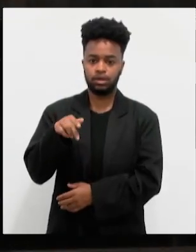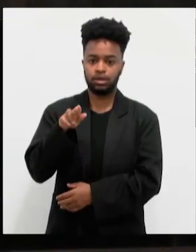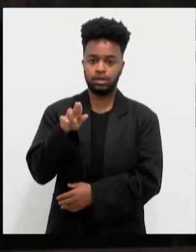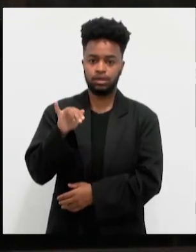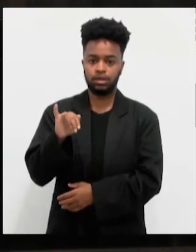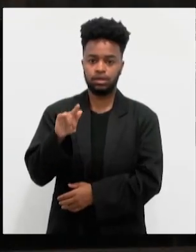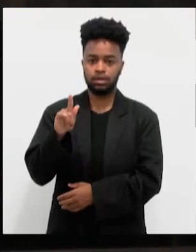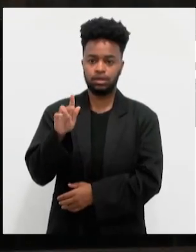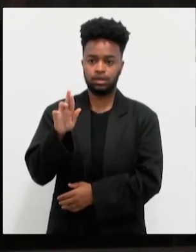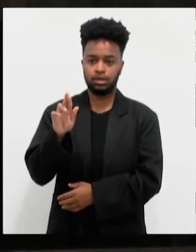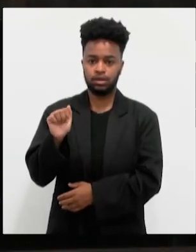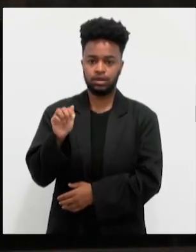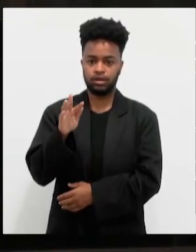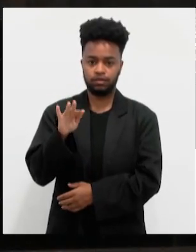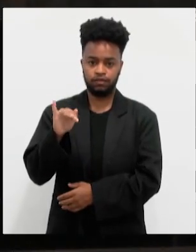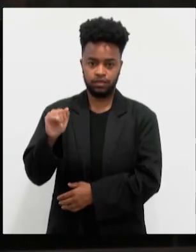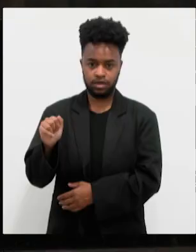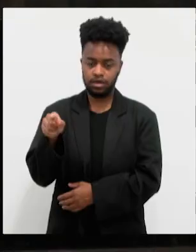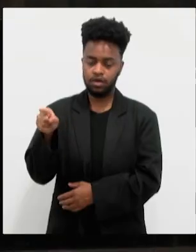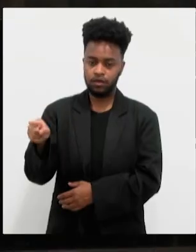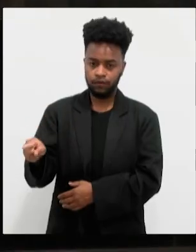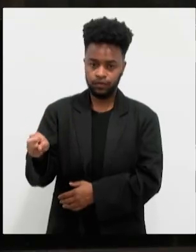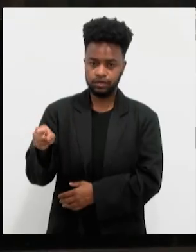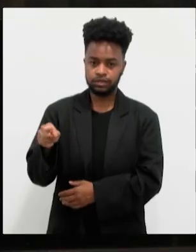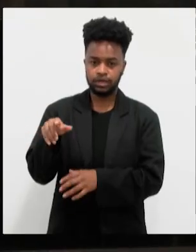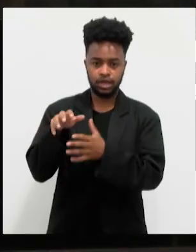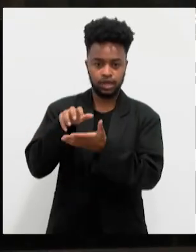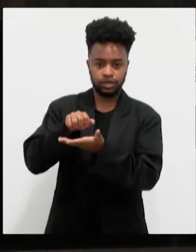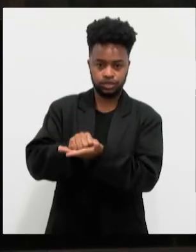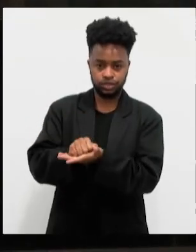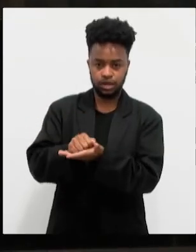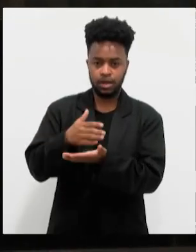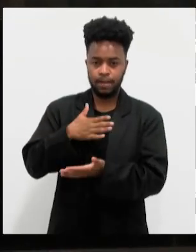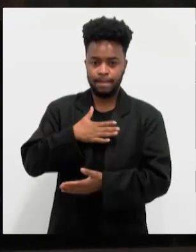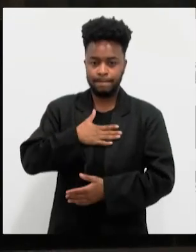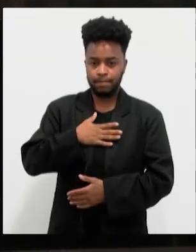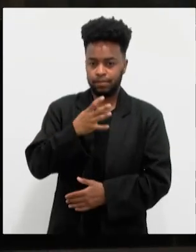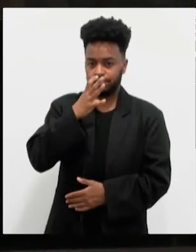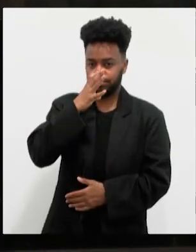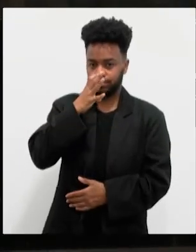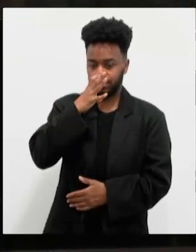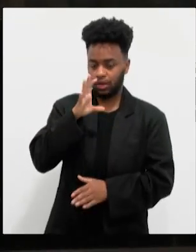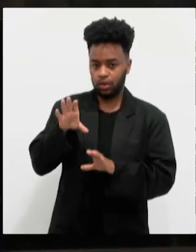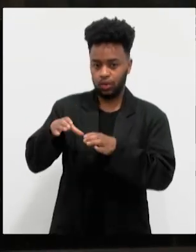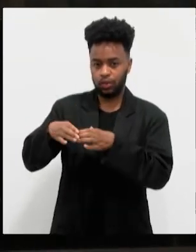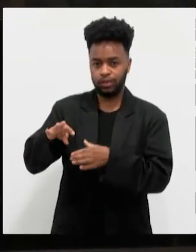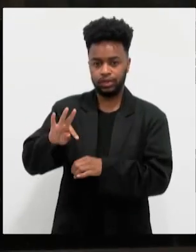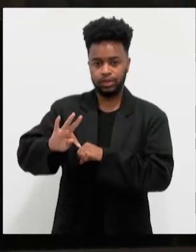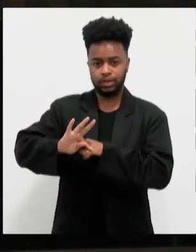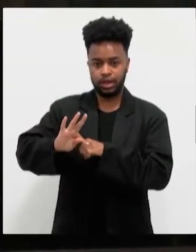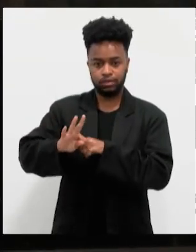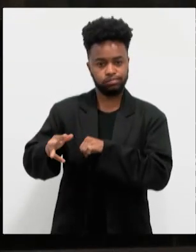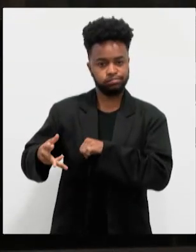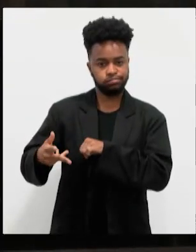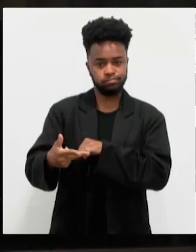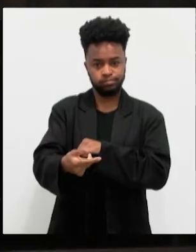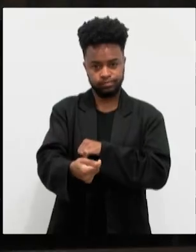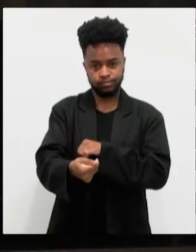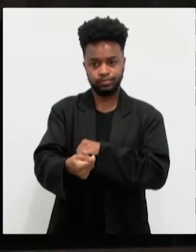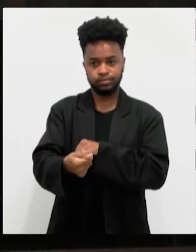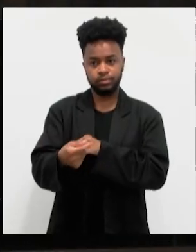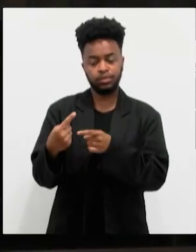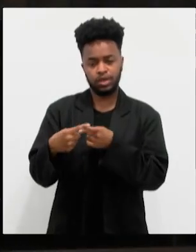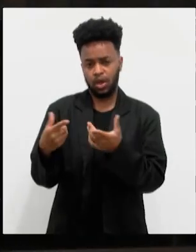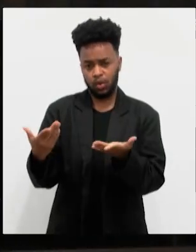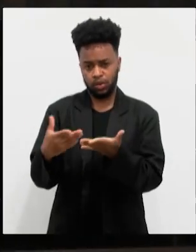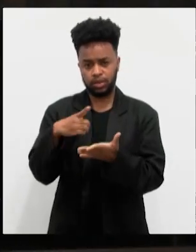seja credora da minha mais genuína admiração, esse corpo técnico extraordinário da taquigrafia, que agora está em